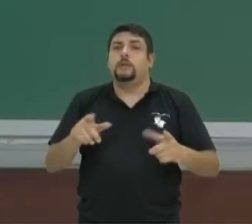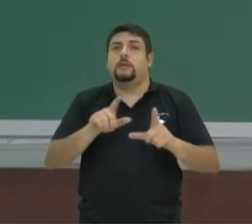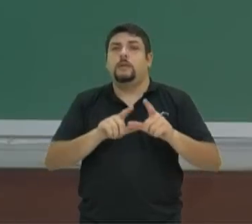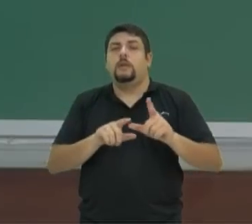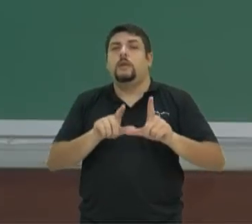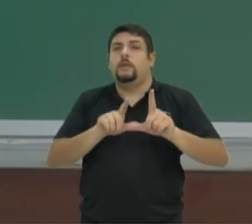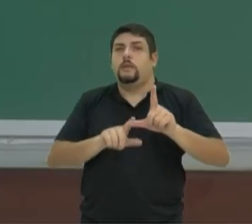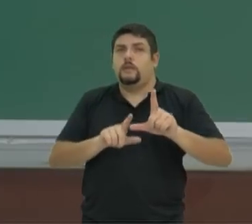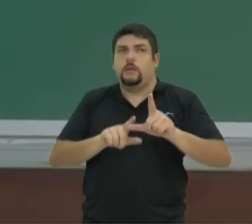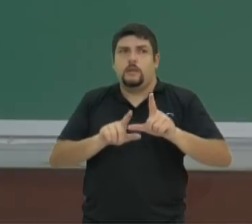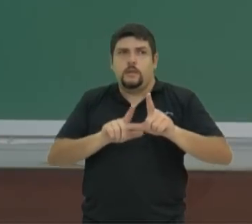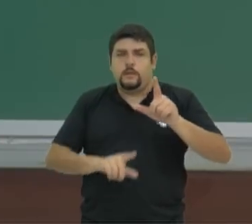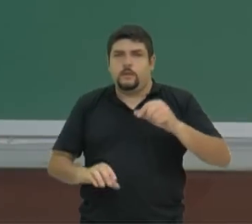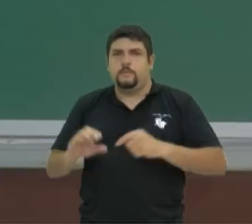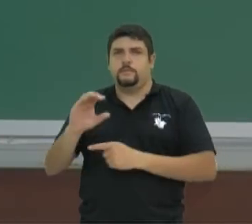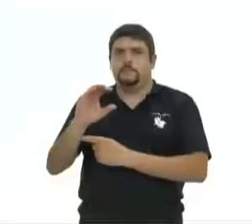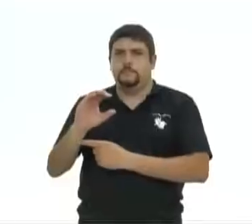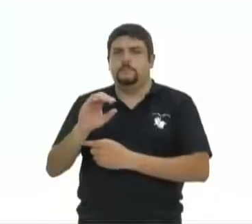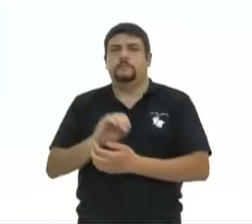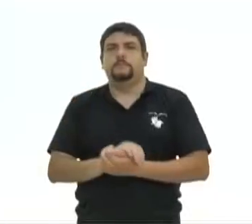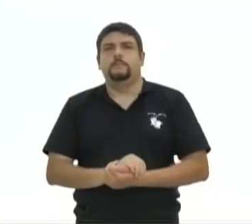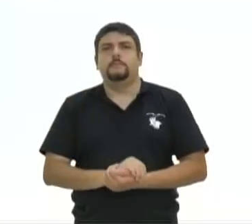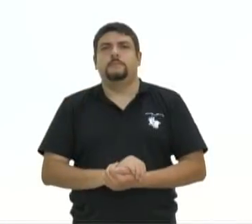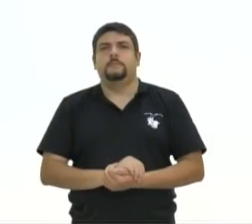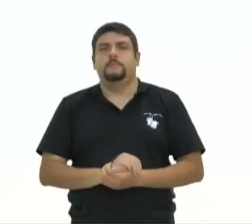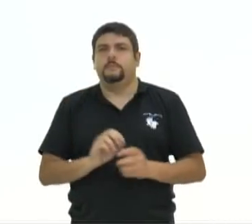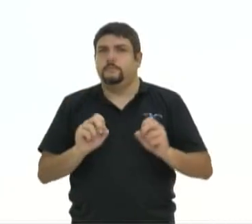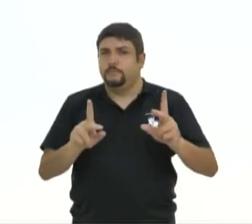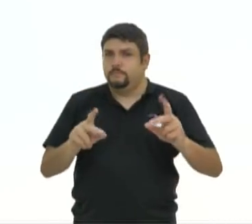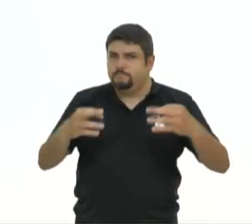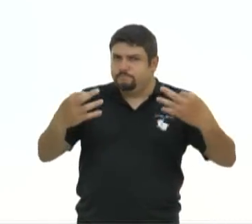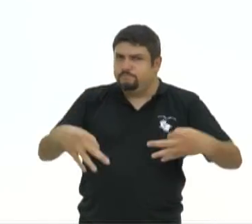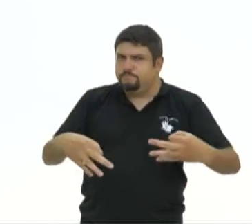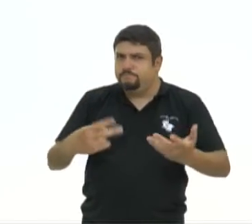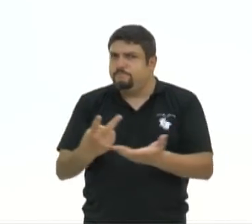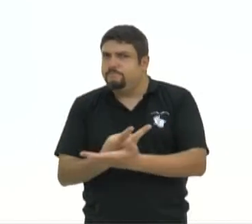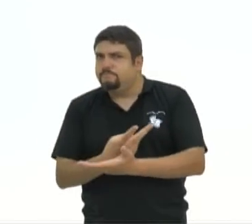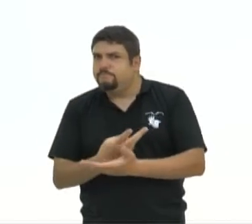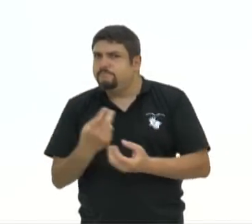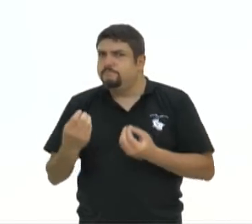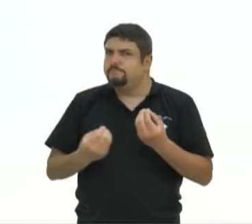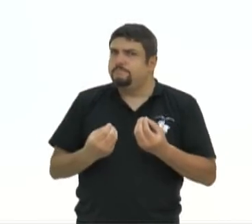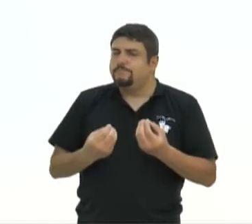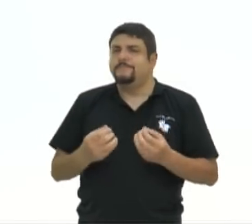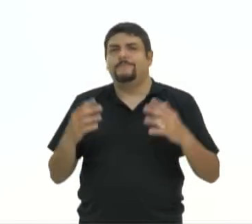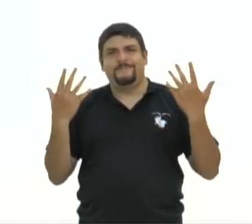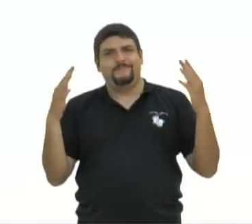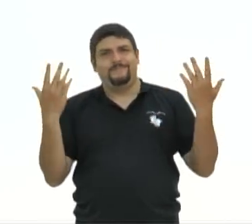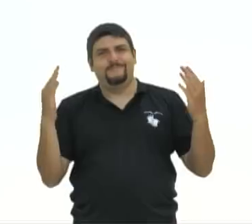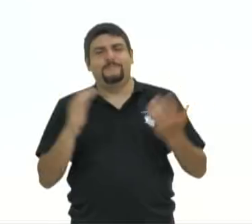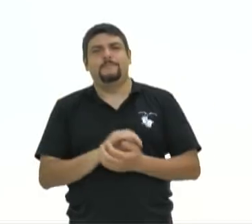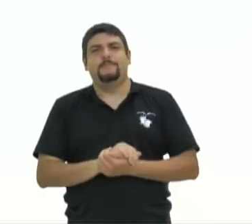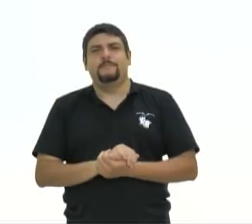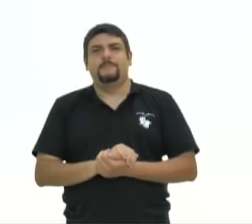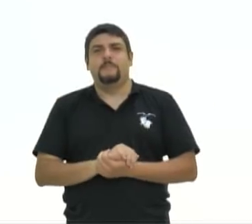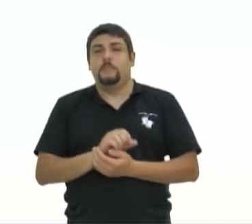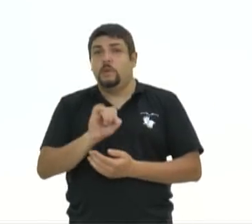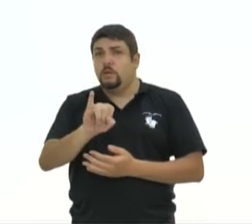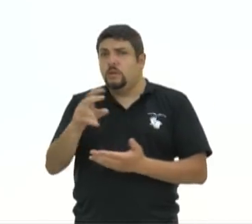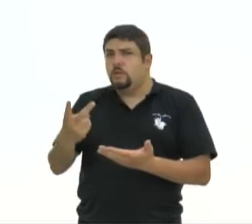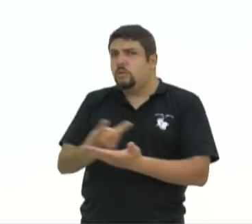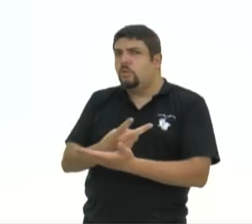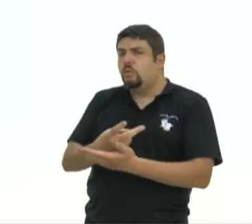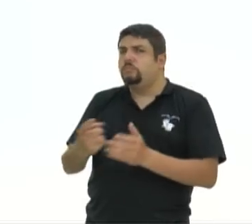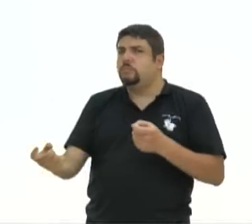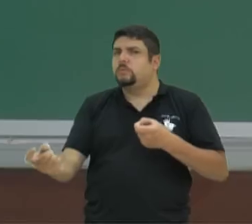a mediana. Acertou? Errou? Como é que foi? Muito bem, né? Se você não acertou, dá uma olhada nas